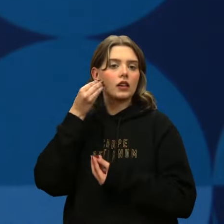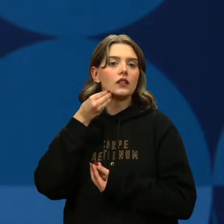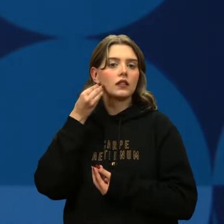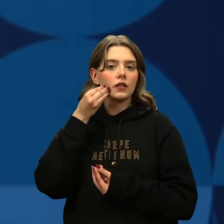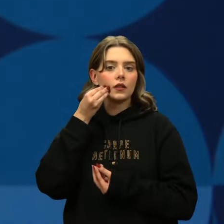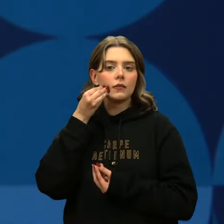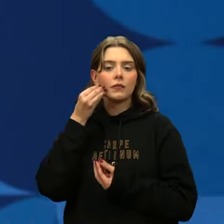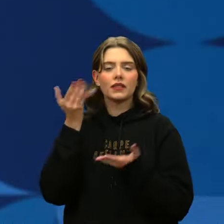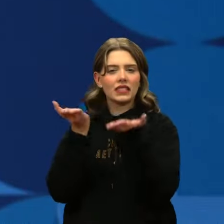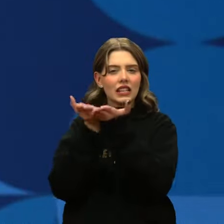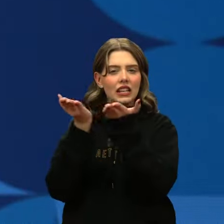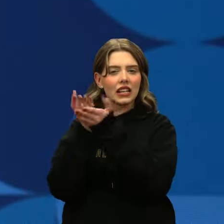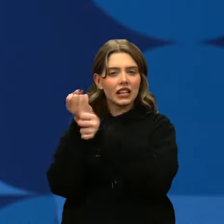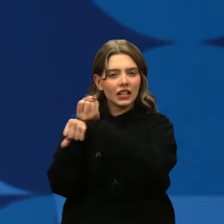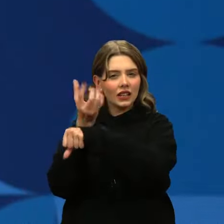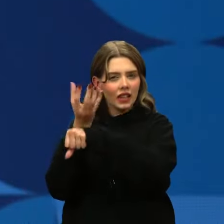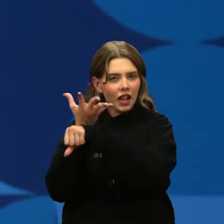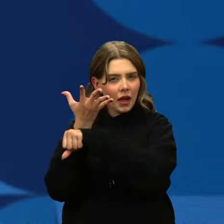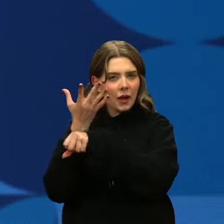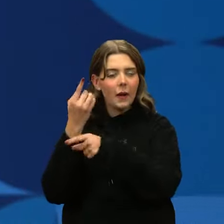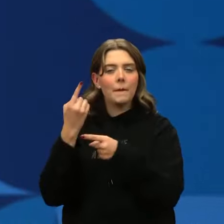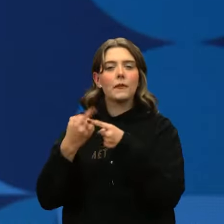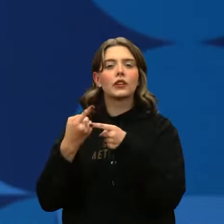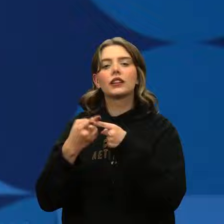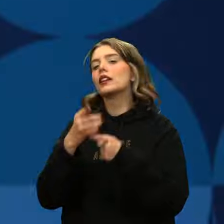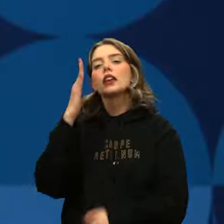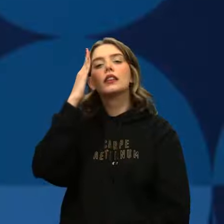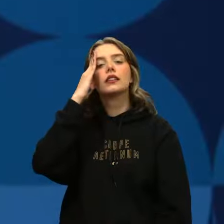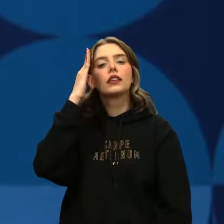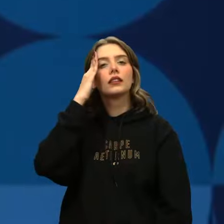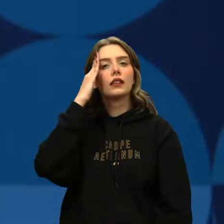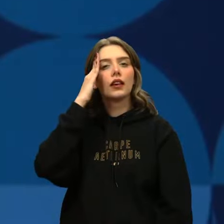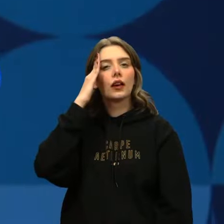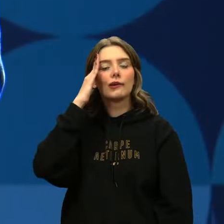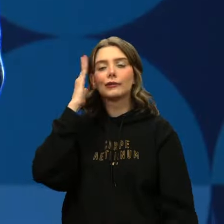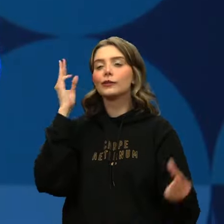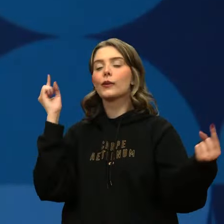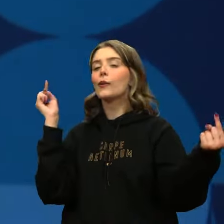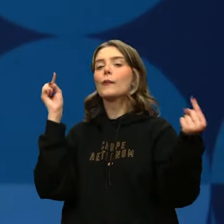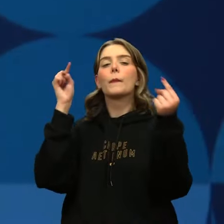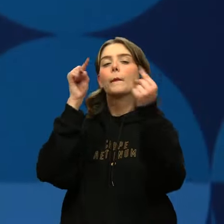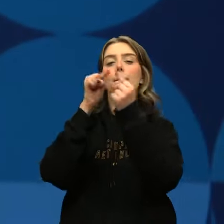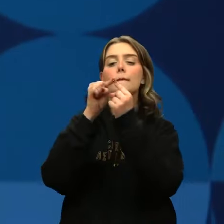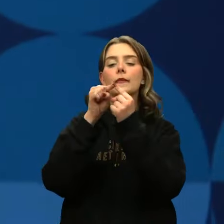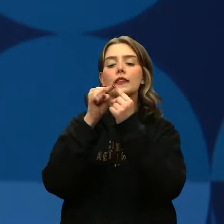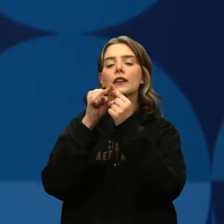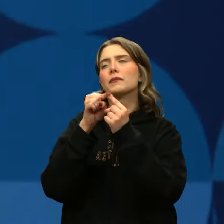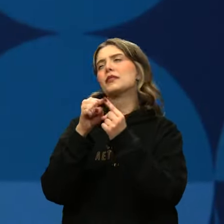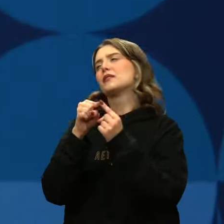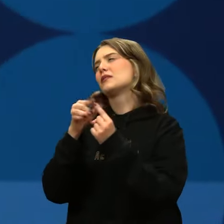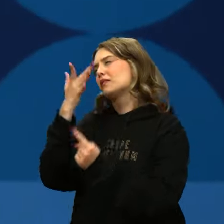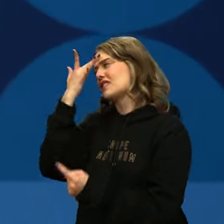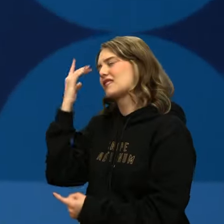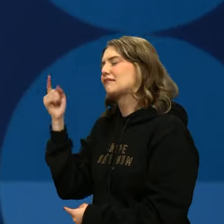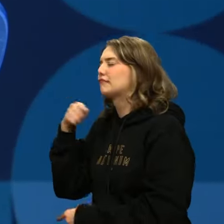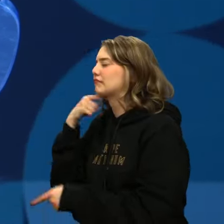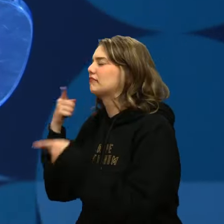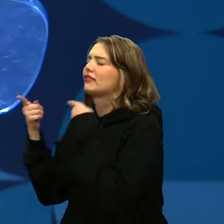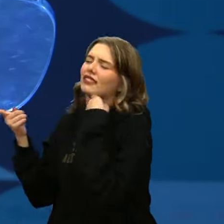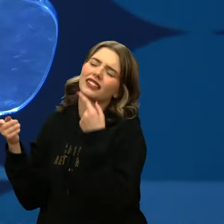Filadélfia porque eles entenderam a sua missão. Tem muita gente que vive se queixando que não tem oportunidade, que não